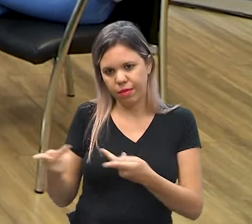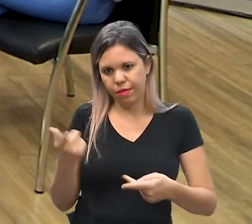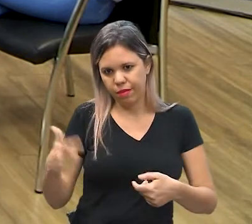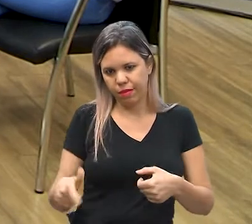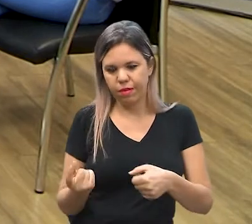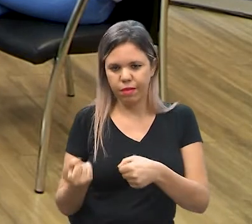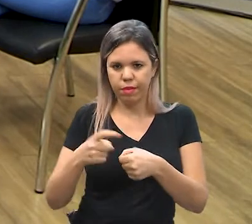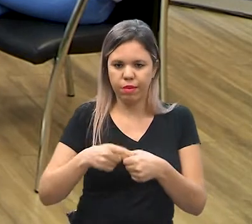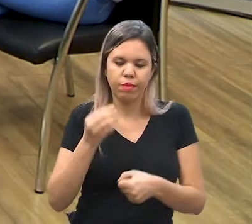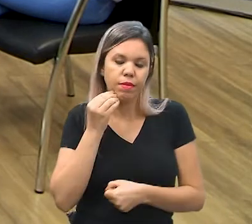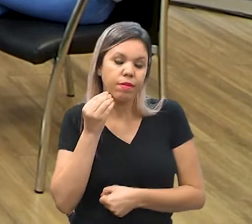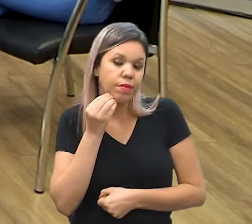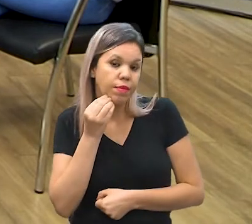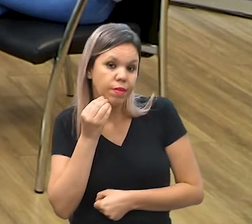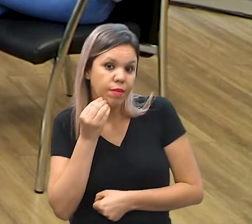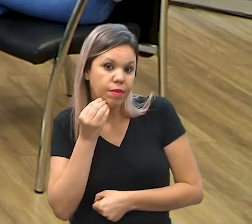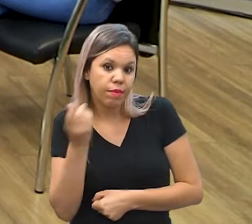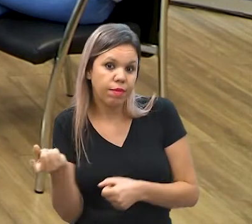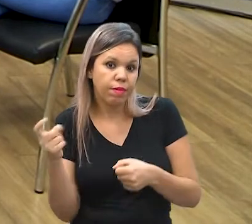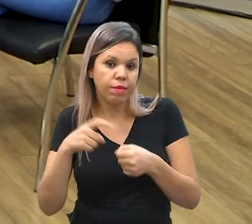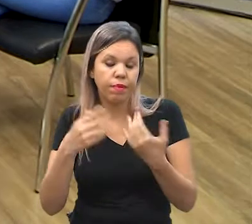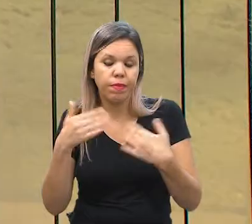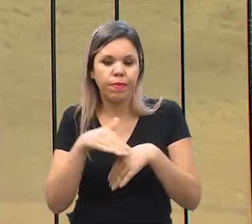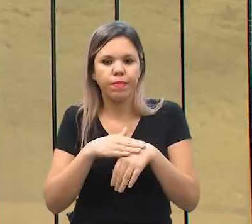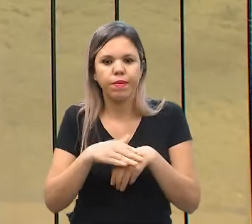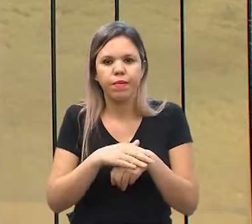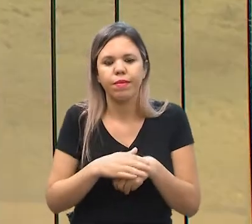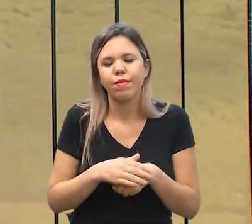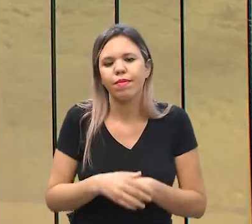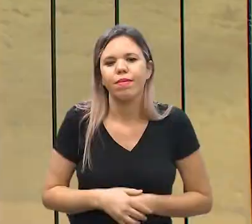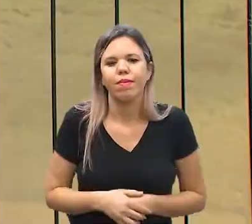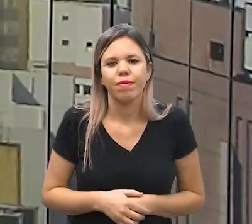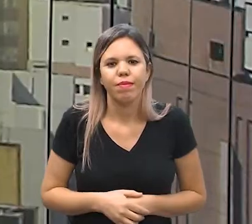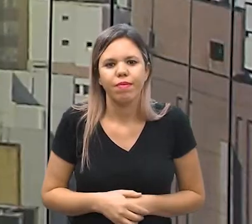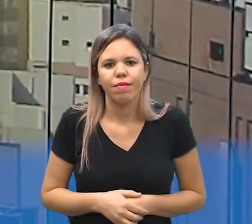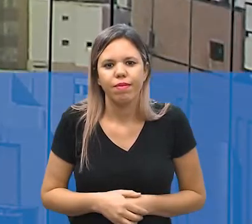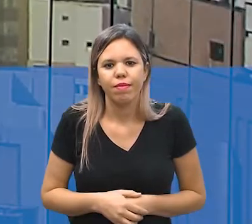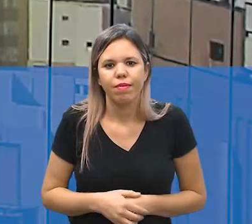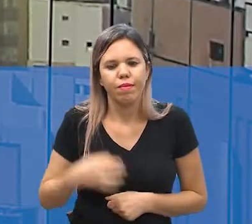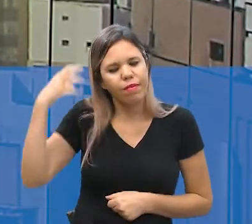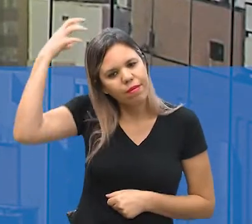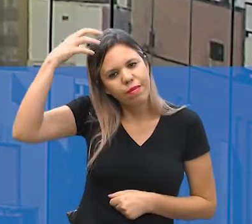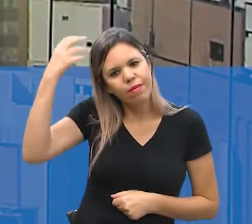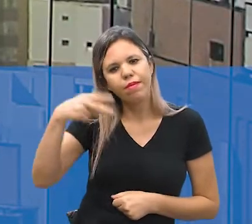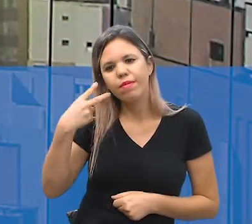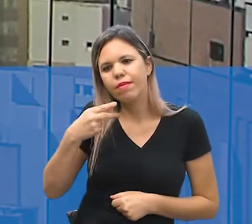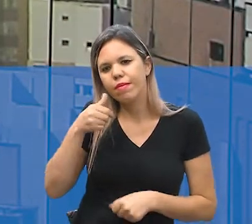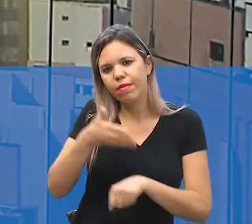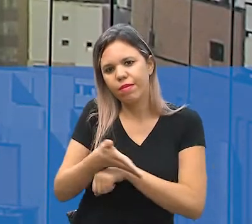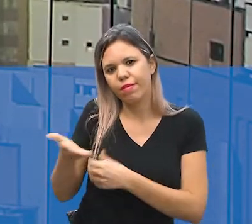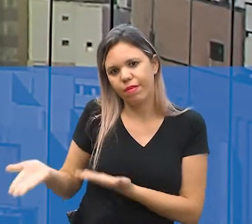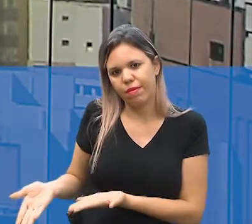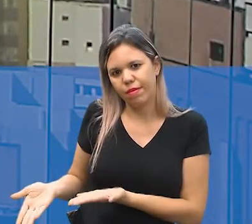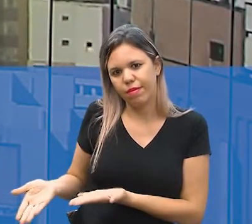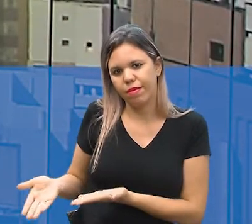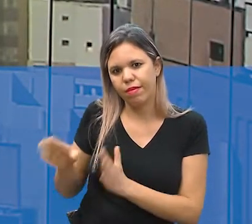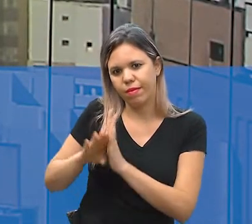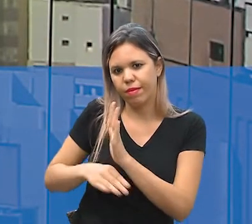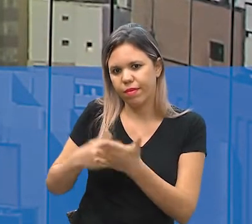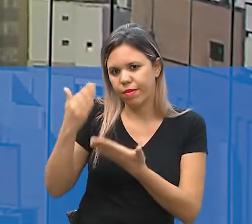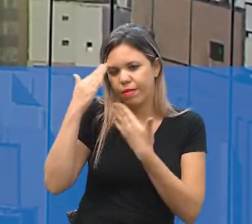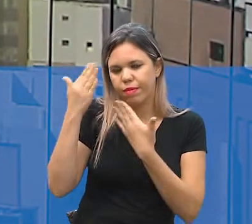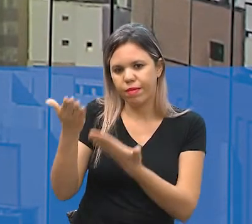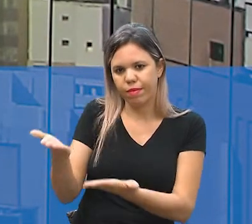para uma próxima oportunidade para a gente voltar a conversar. Imagina. Paola Miguel, então, participando aqui do Perfil.